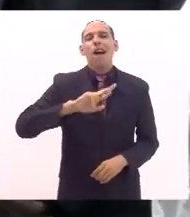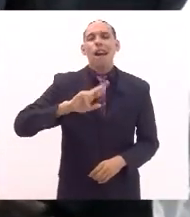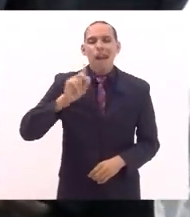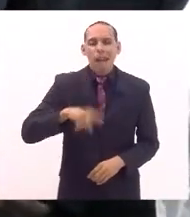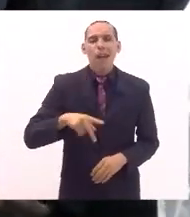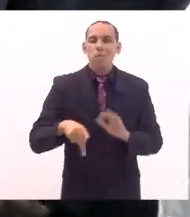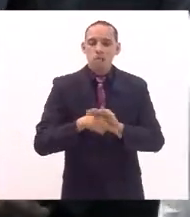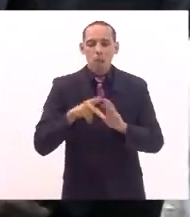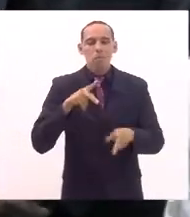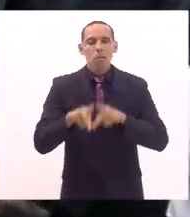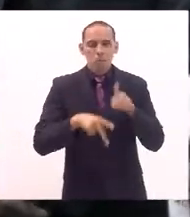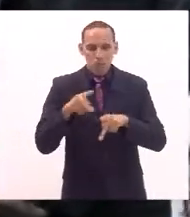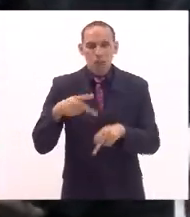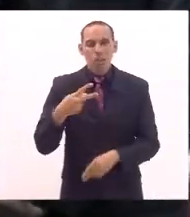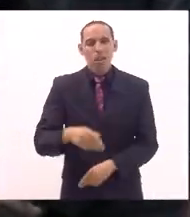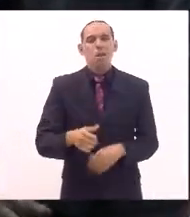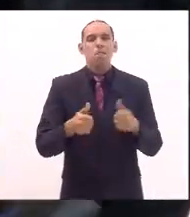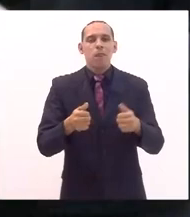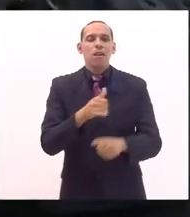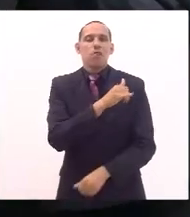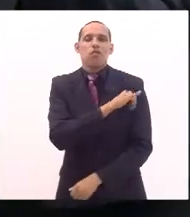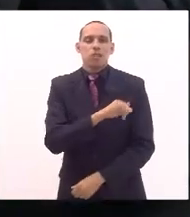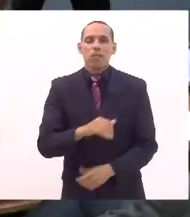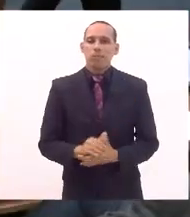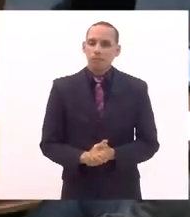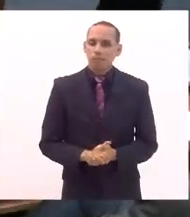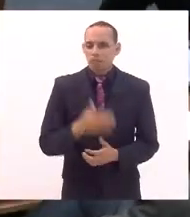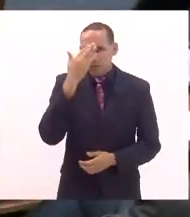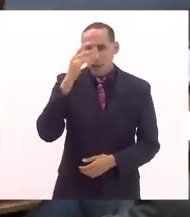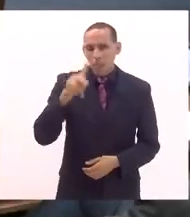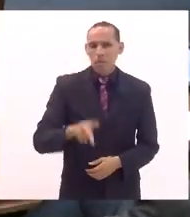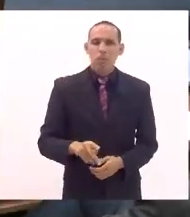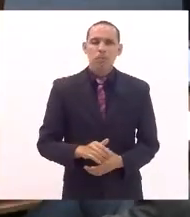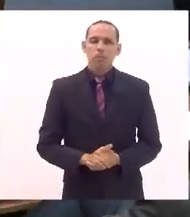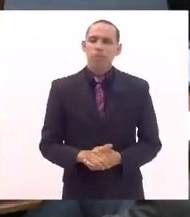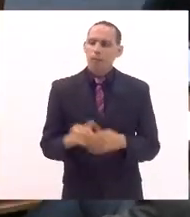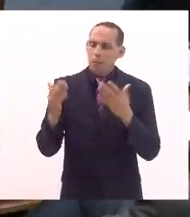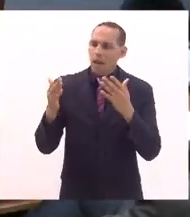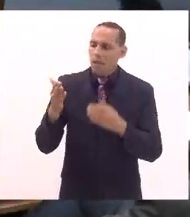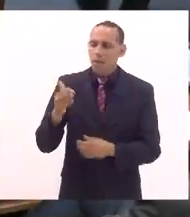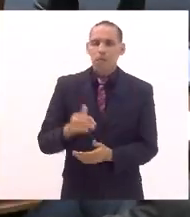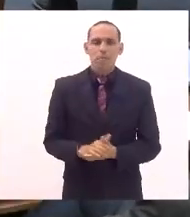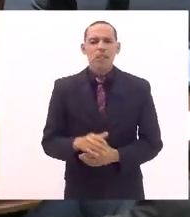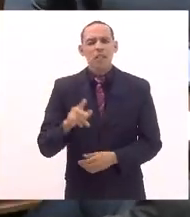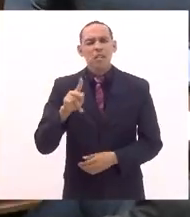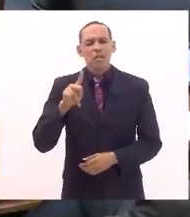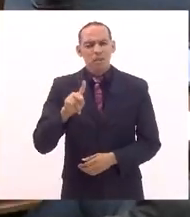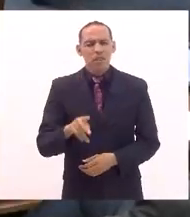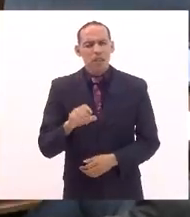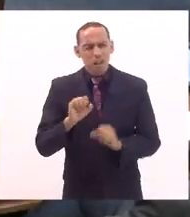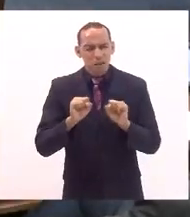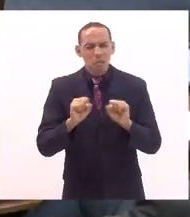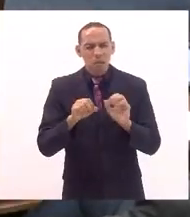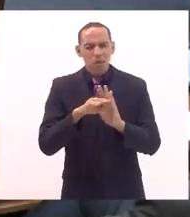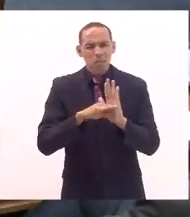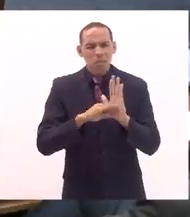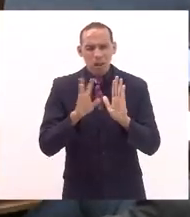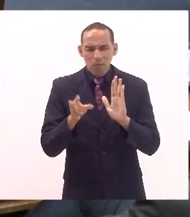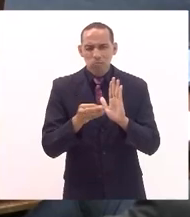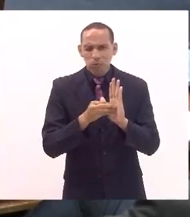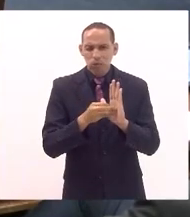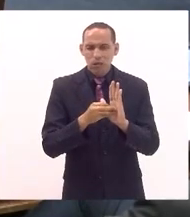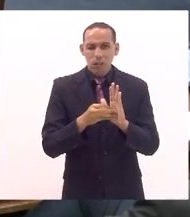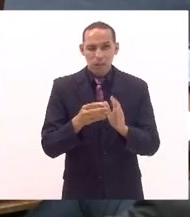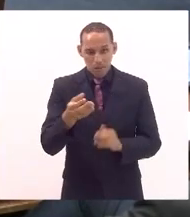é da população de bem do Estado do Rio de Janeiro Obrigado presidente E aí o presidente pode pedir uma inclusão de pauta agora